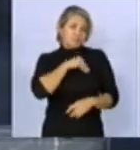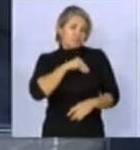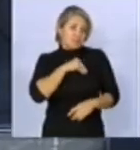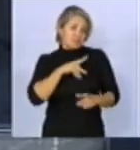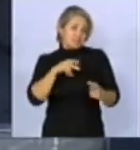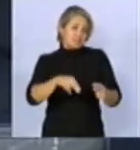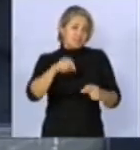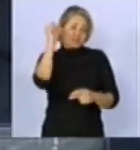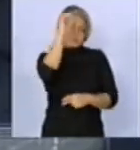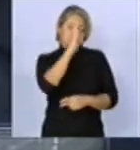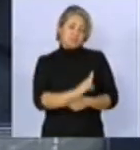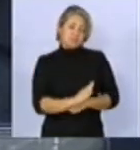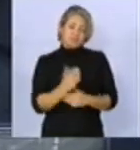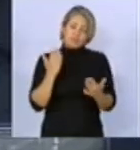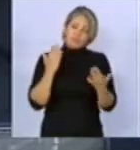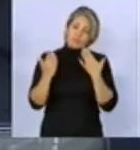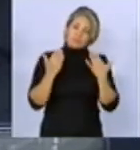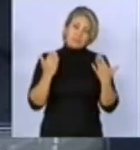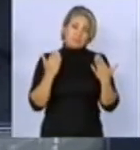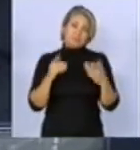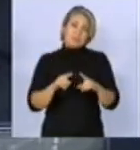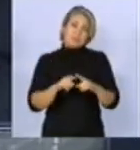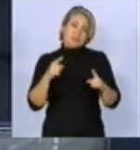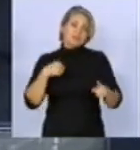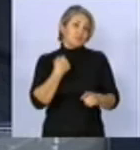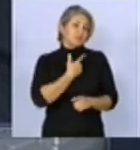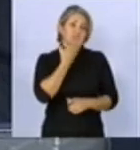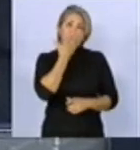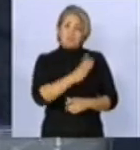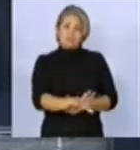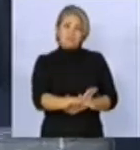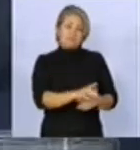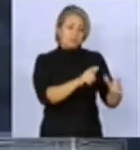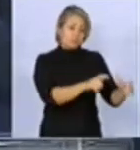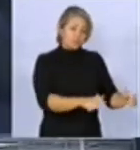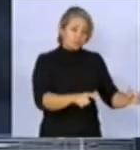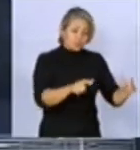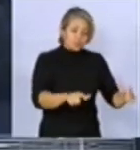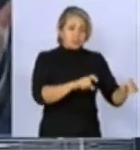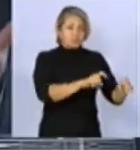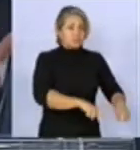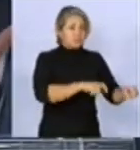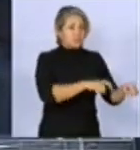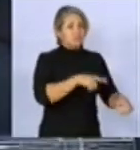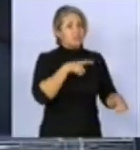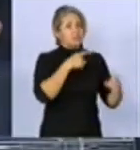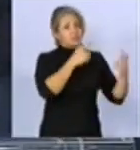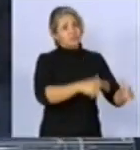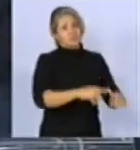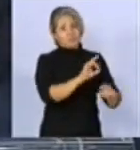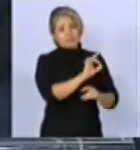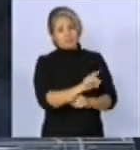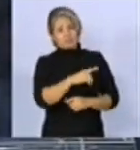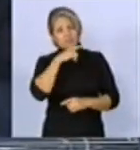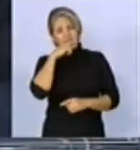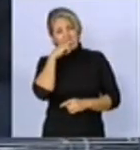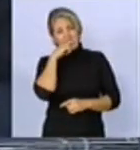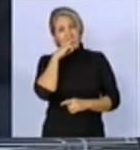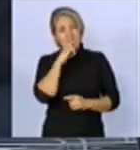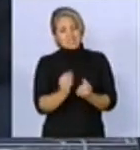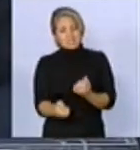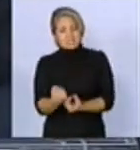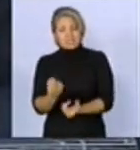onde a gente saiba assim mesmo e nós não queremos que o ambiente produção será caracterizado como um ambiente que só é de cana